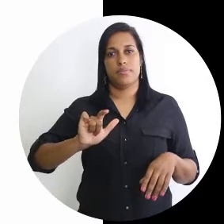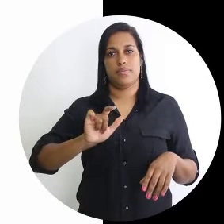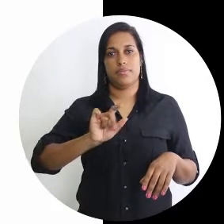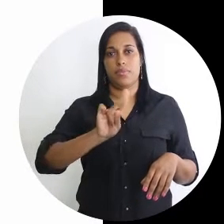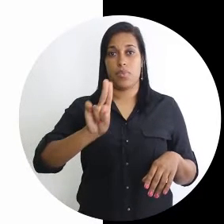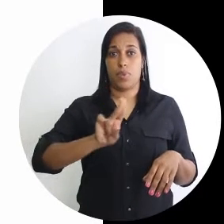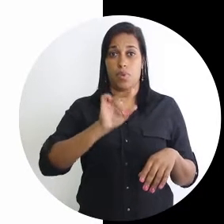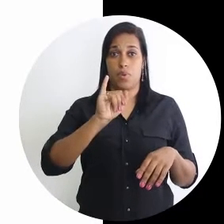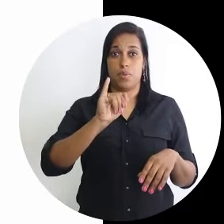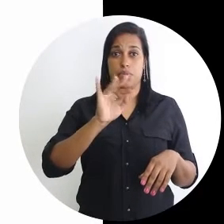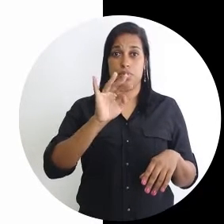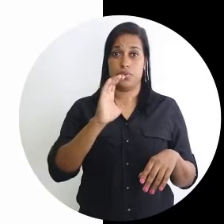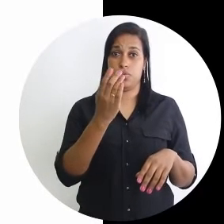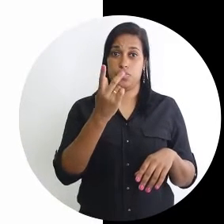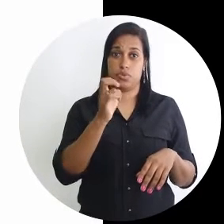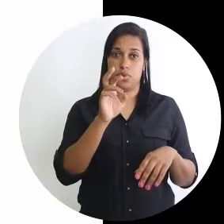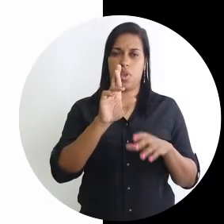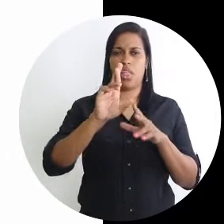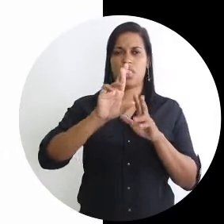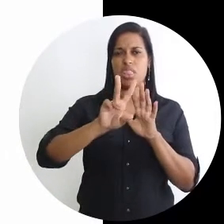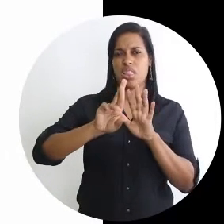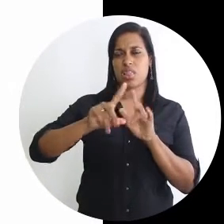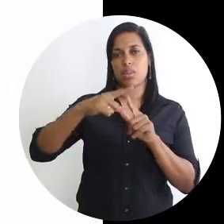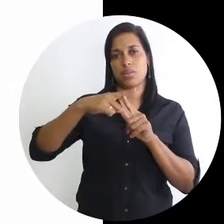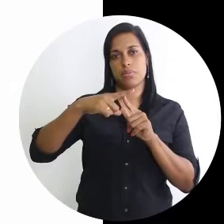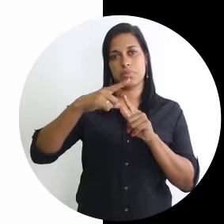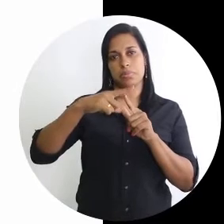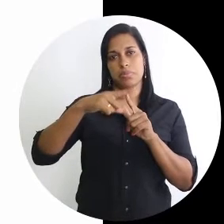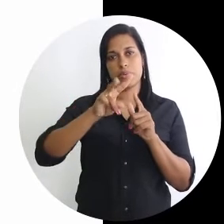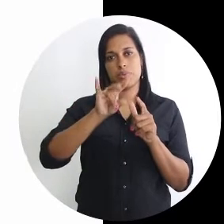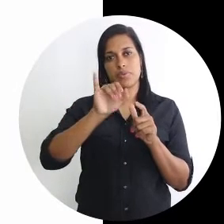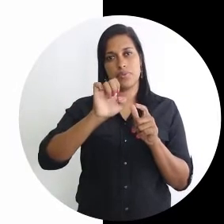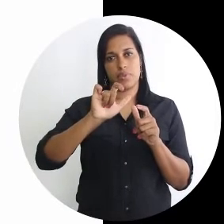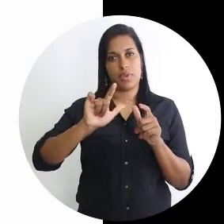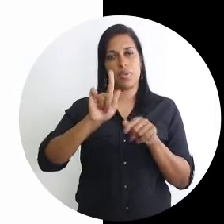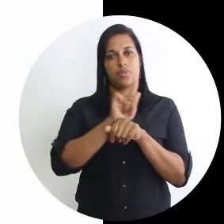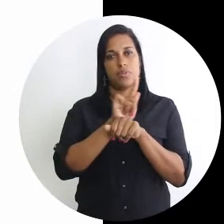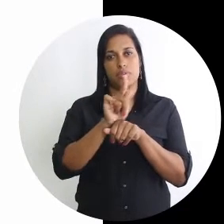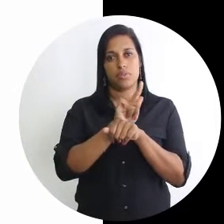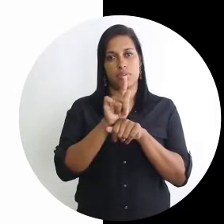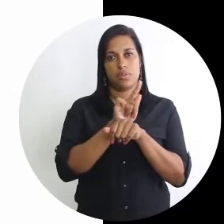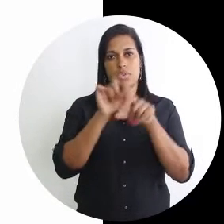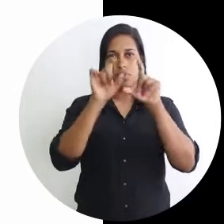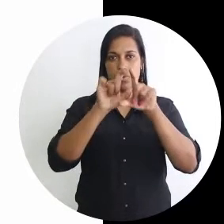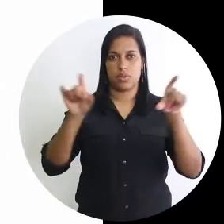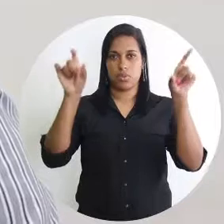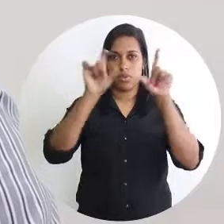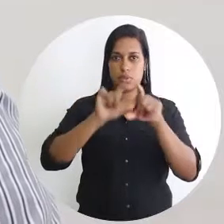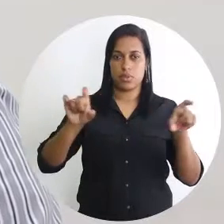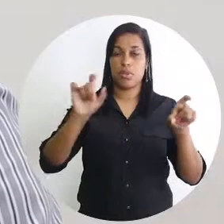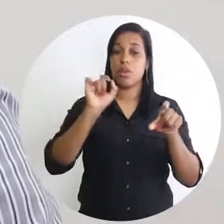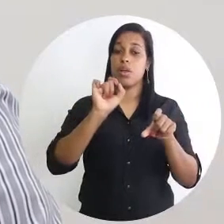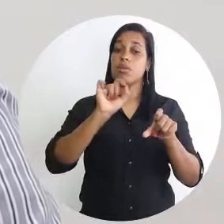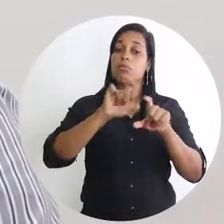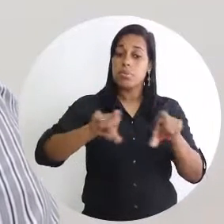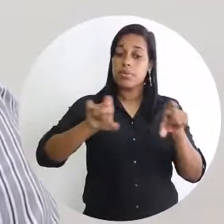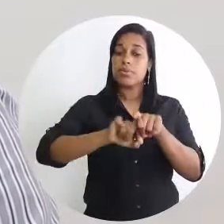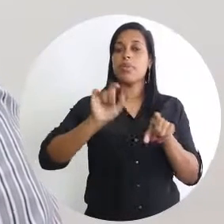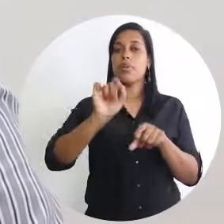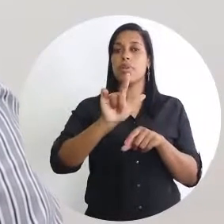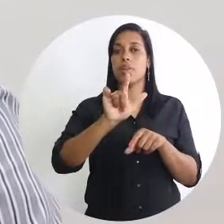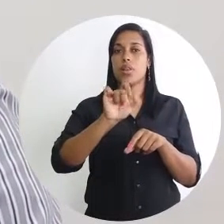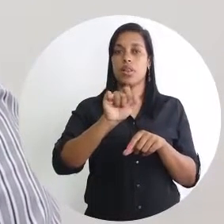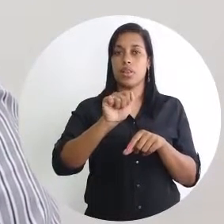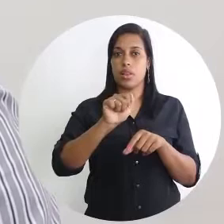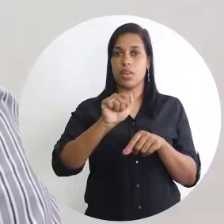os widgets são tipos de view e os gerenciadores de layout também. Os widgets são os botões, são